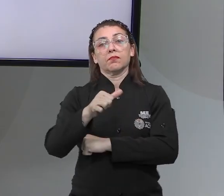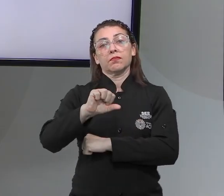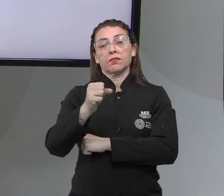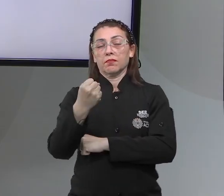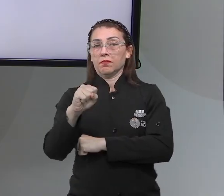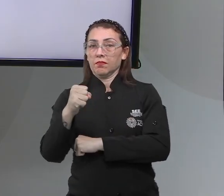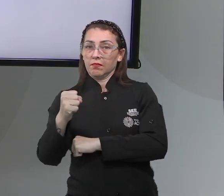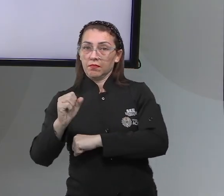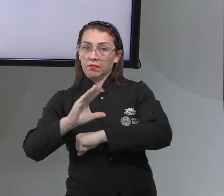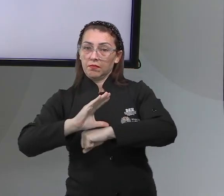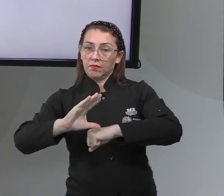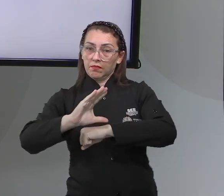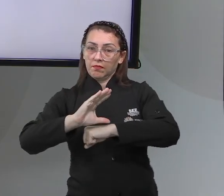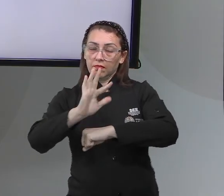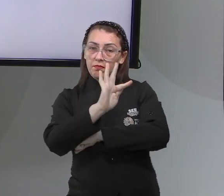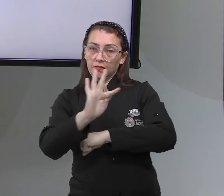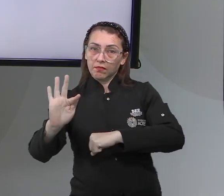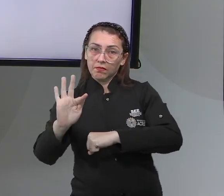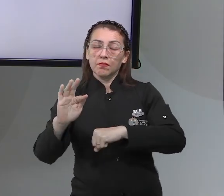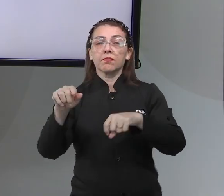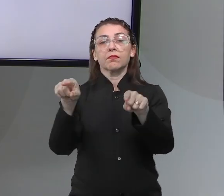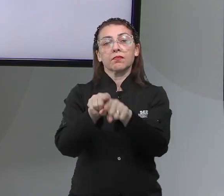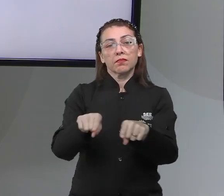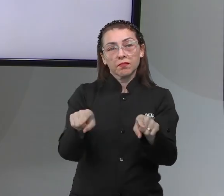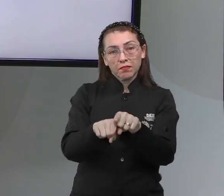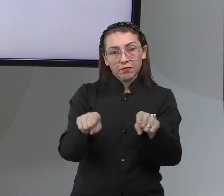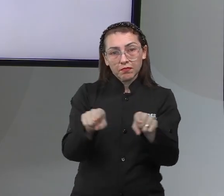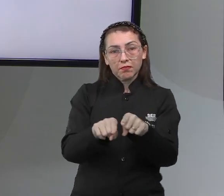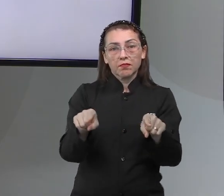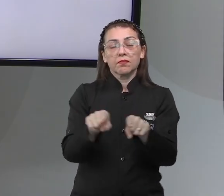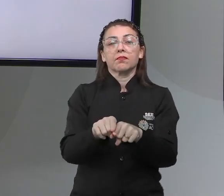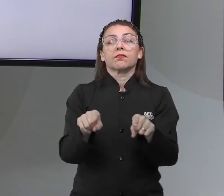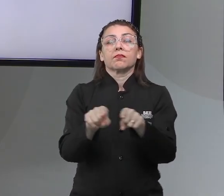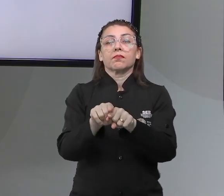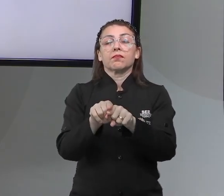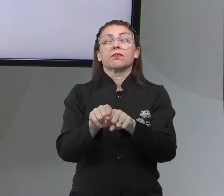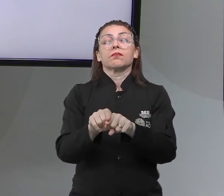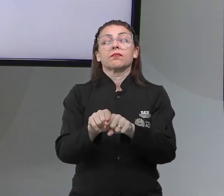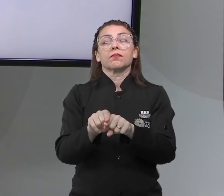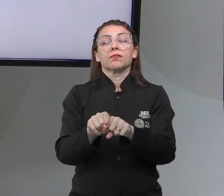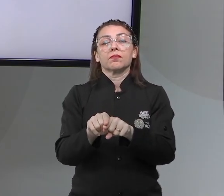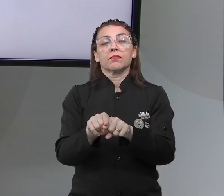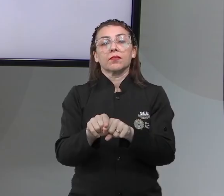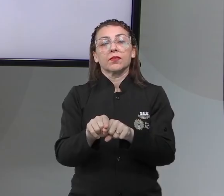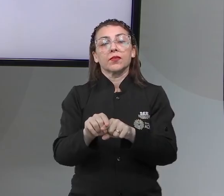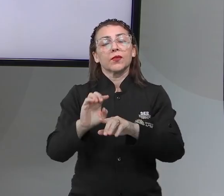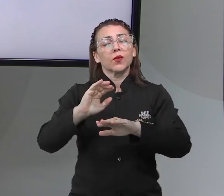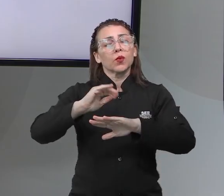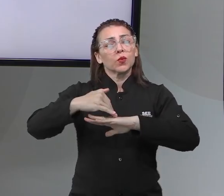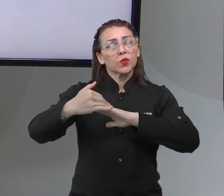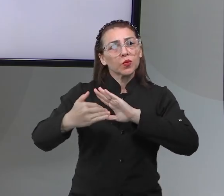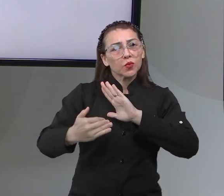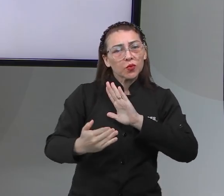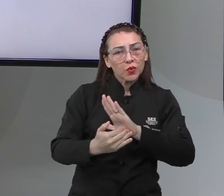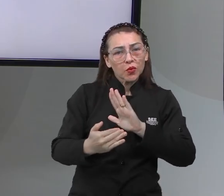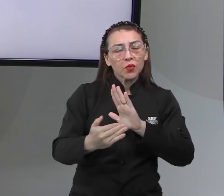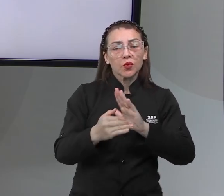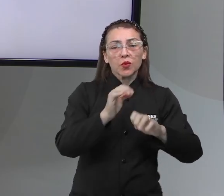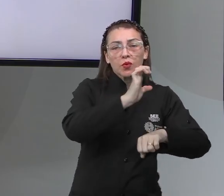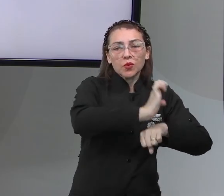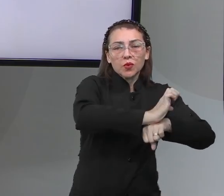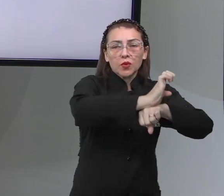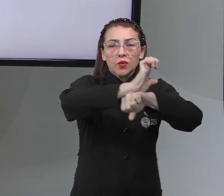de 1988, também comungada, digamos assim, por todos os